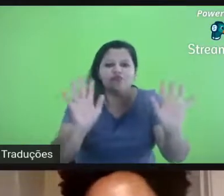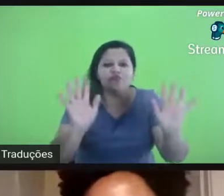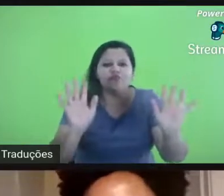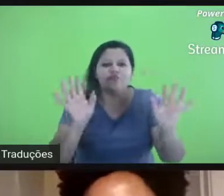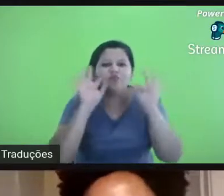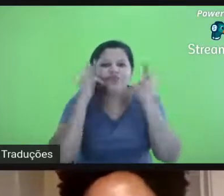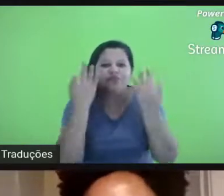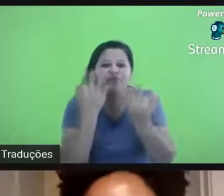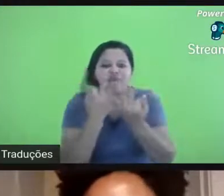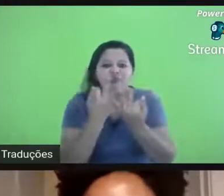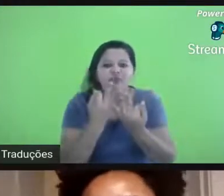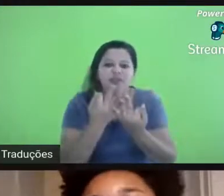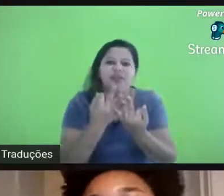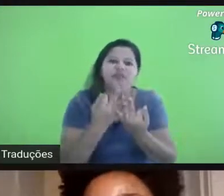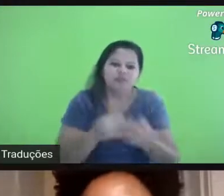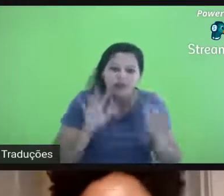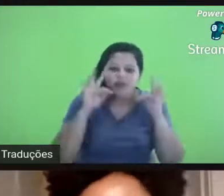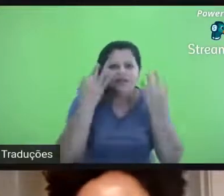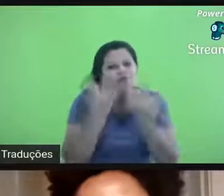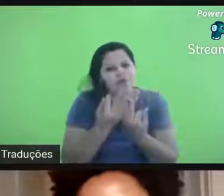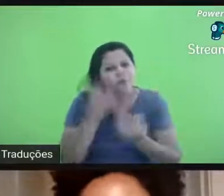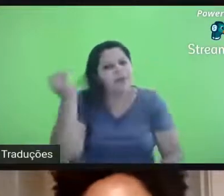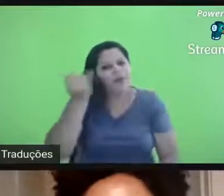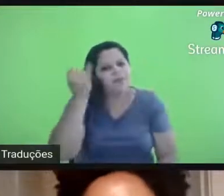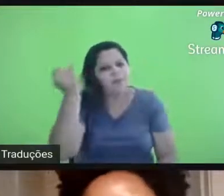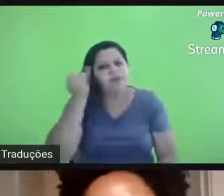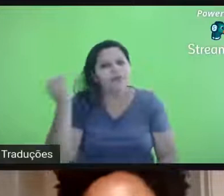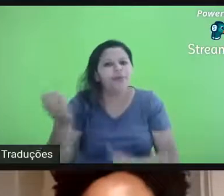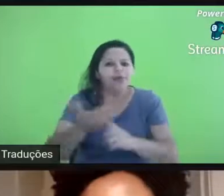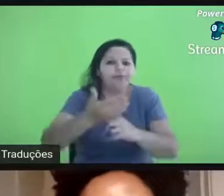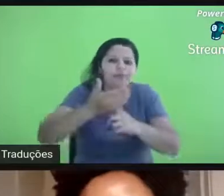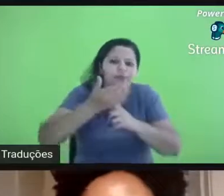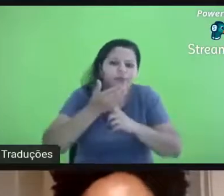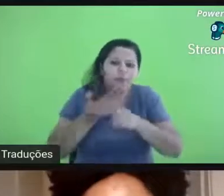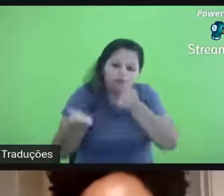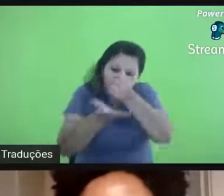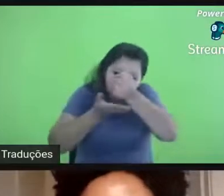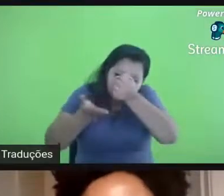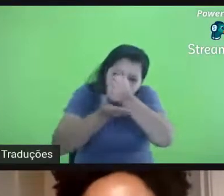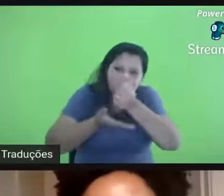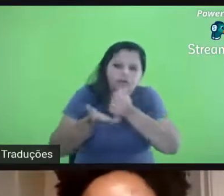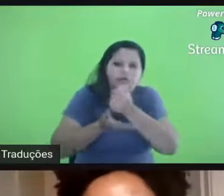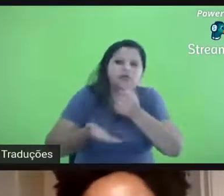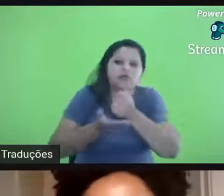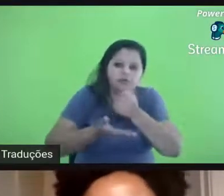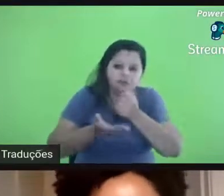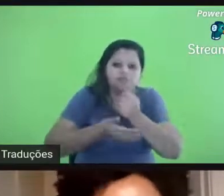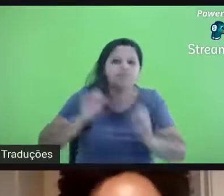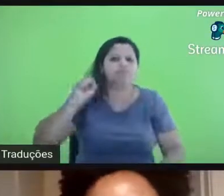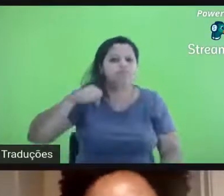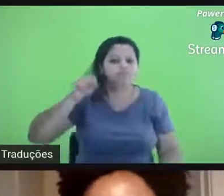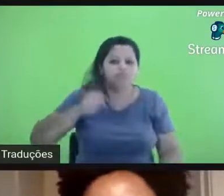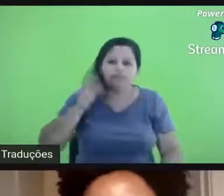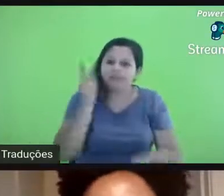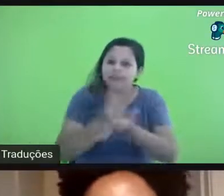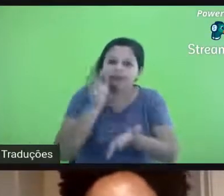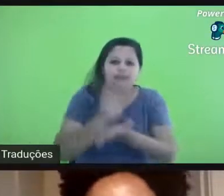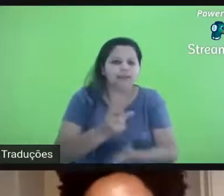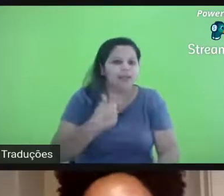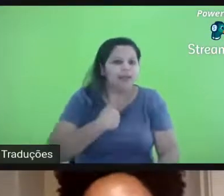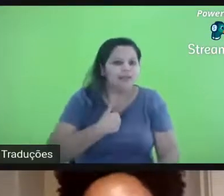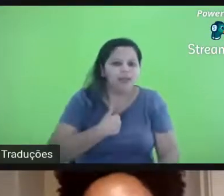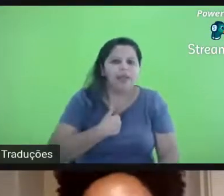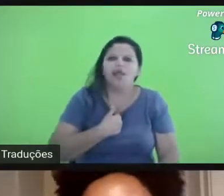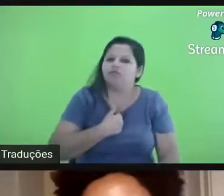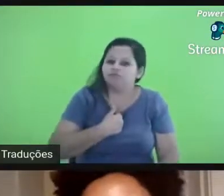do acolhimento, é muito importante, né? É a base mesmo, assim, né? Então, sempre faço questão de